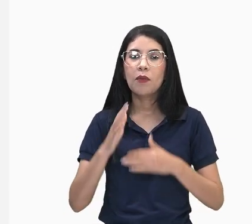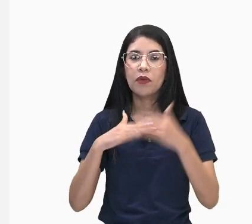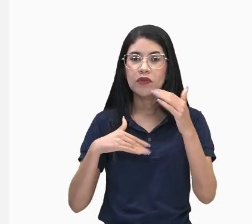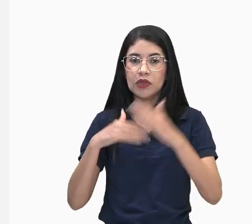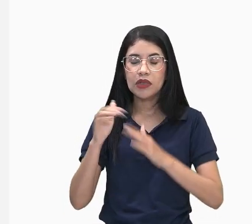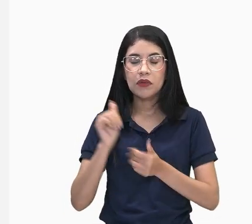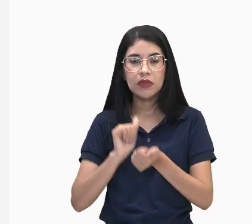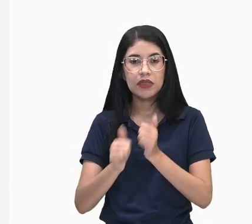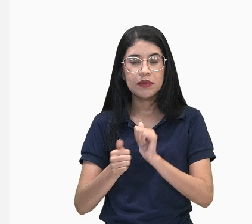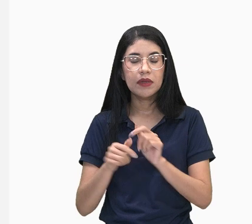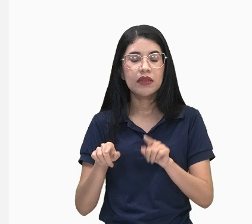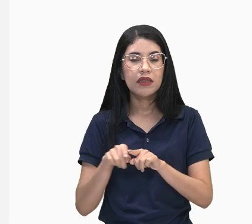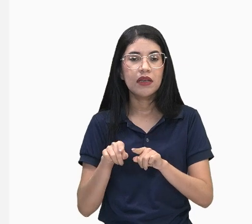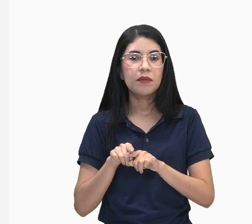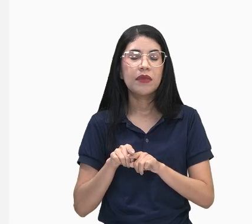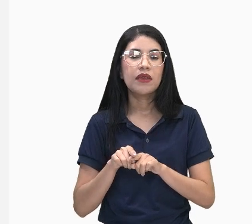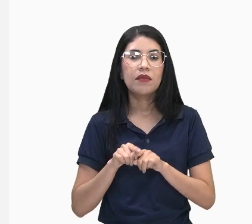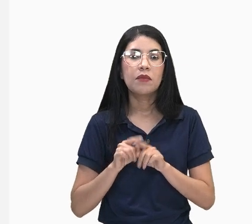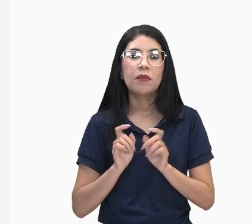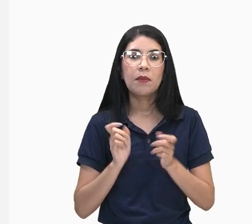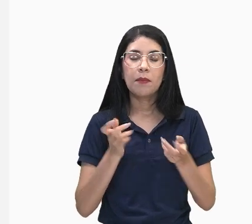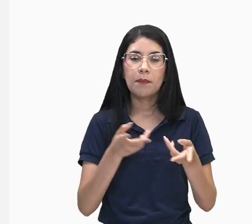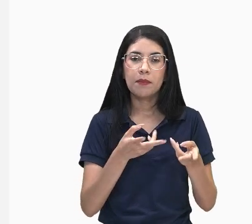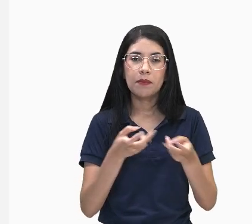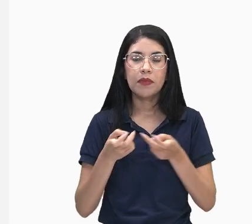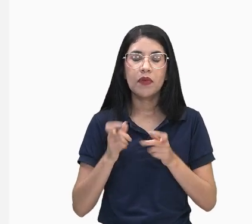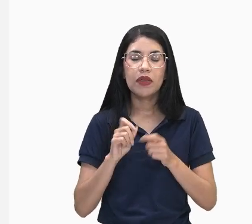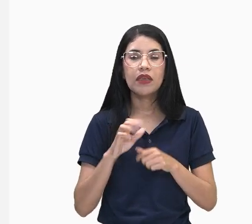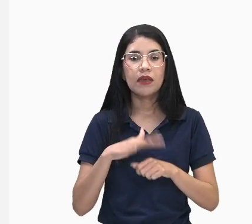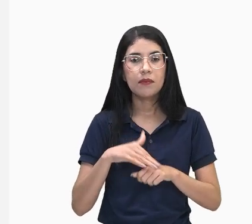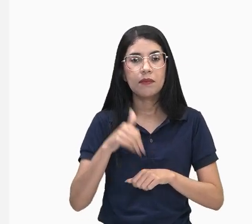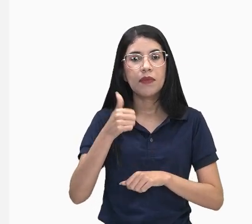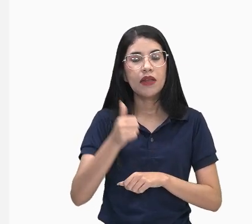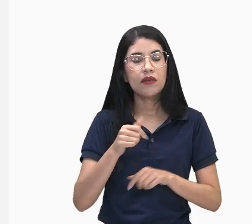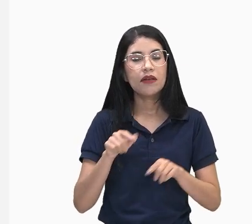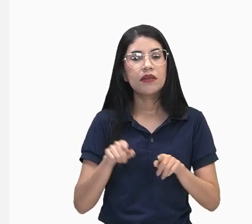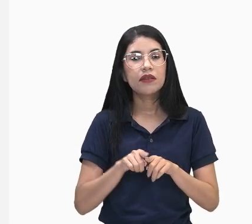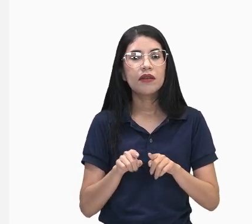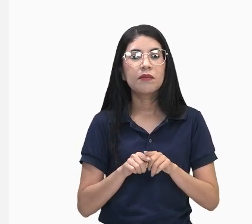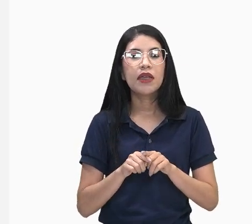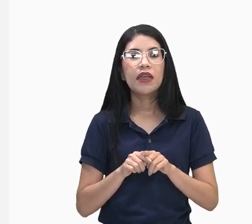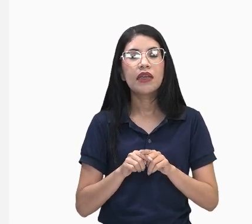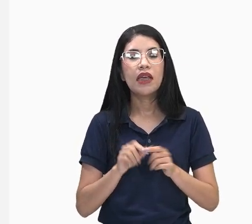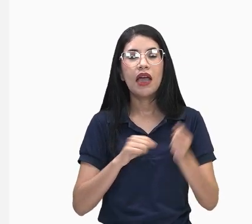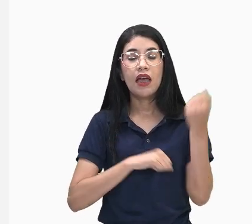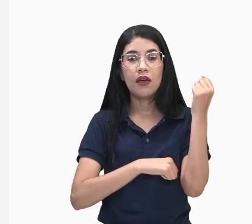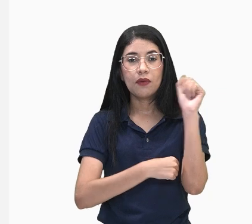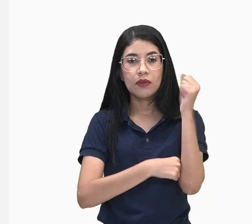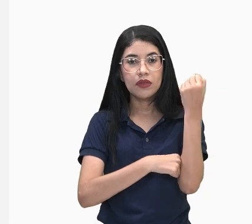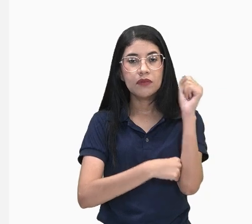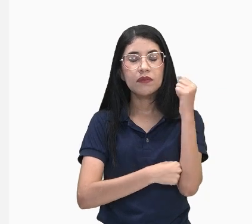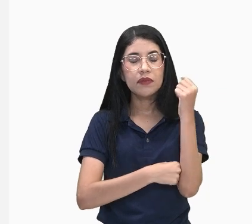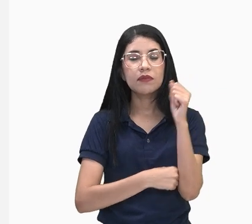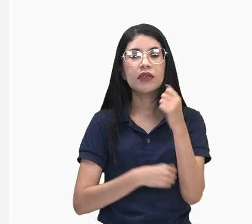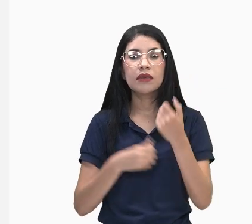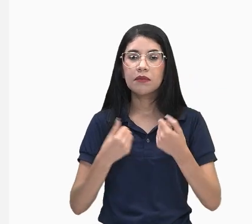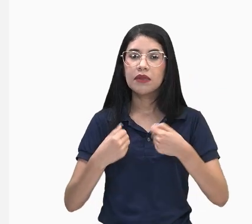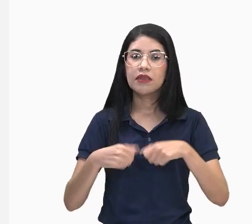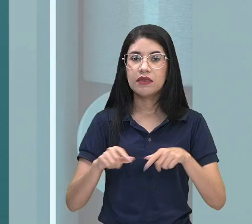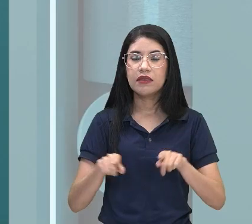ainda amador, você vai perceber uma melhoria da sua coordenação motora, aspecto necessário